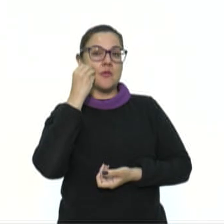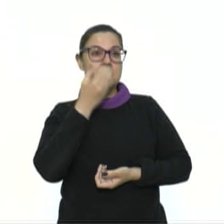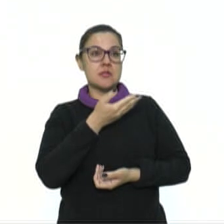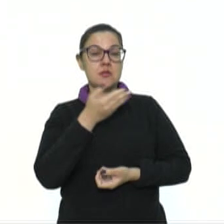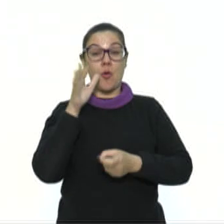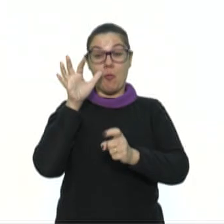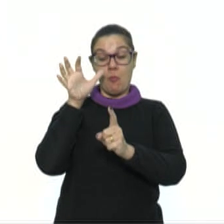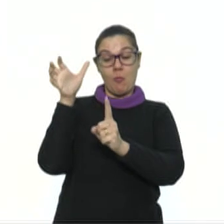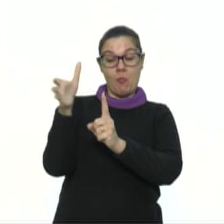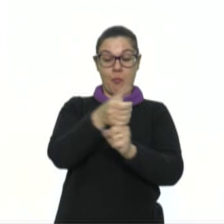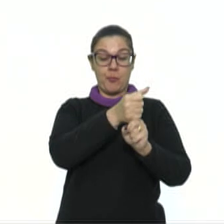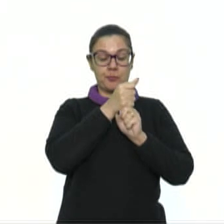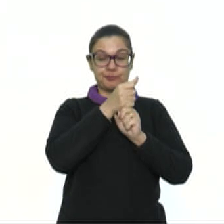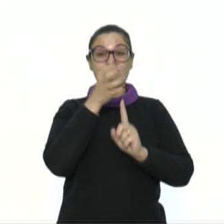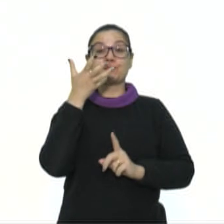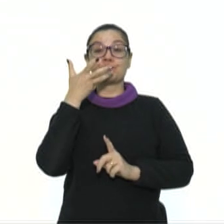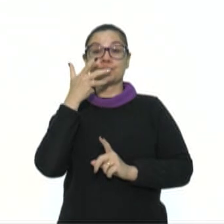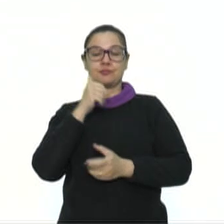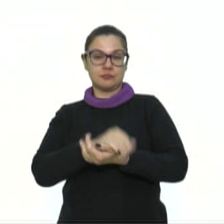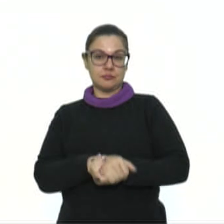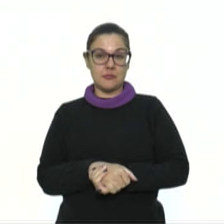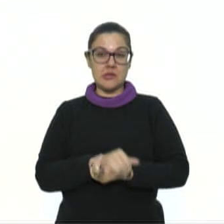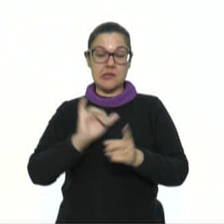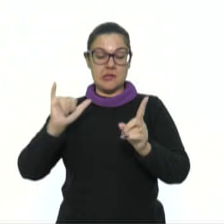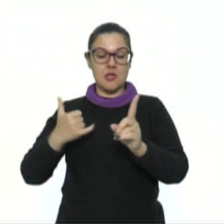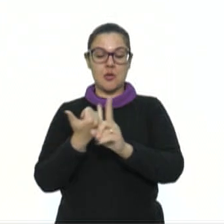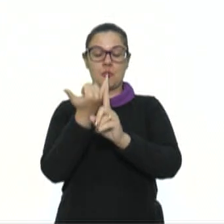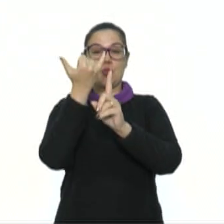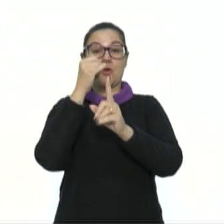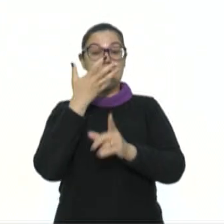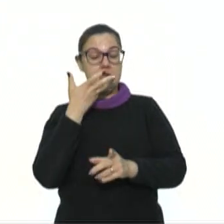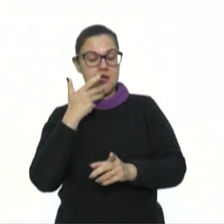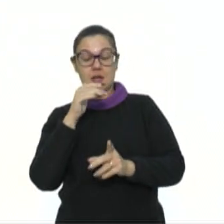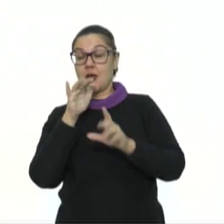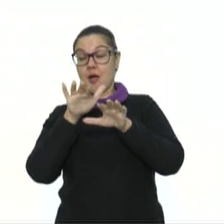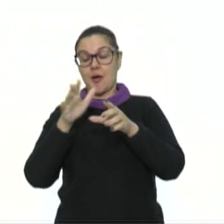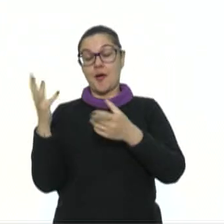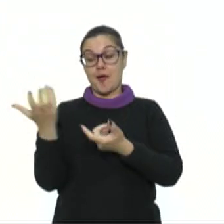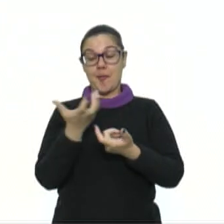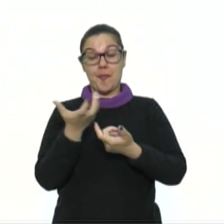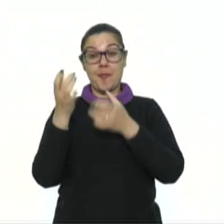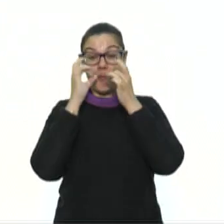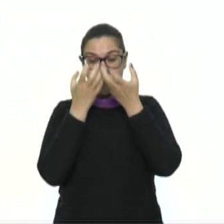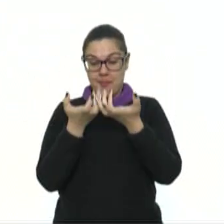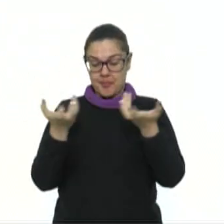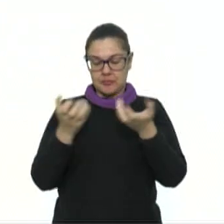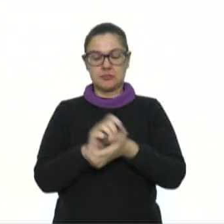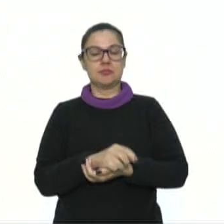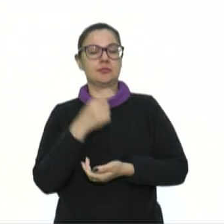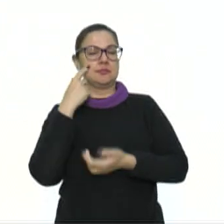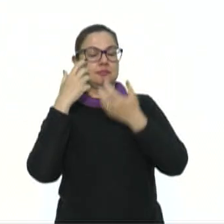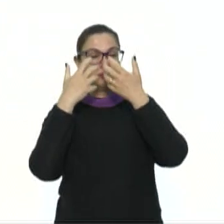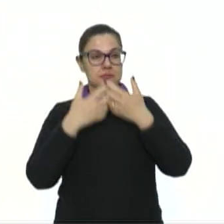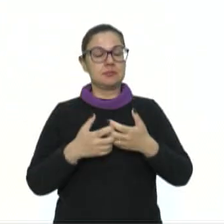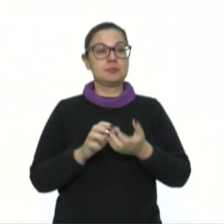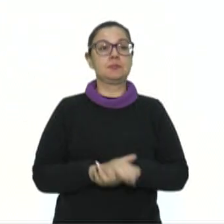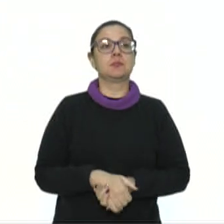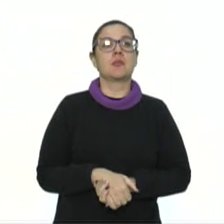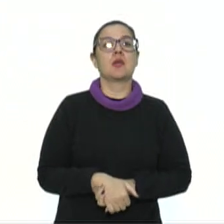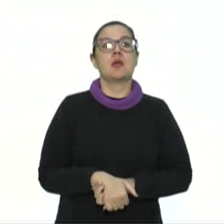do bullying com plantas. Pergunta que a professora colocou aqui para a gente pensar, aí eu vou explicar para